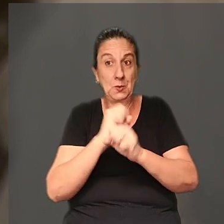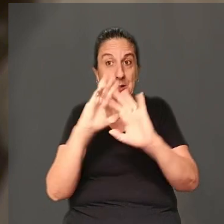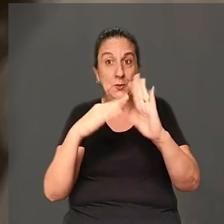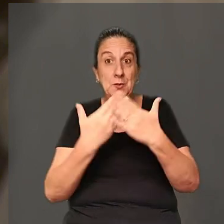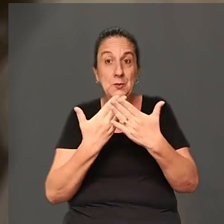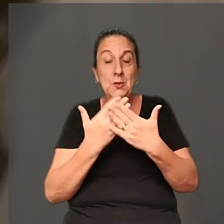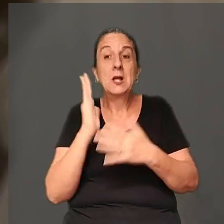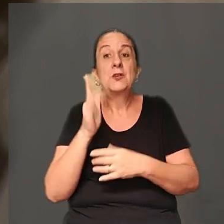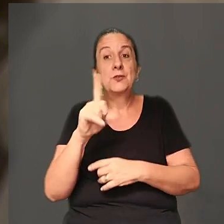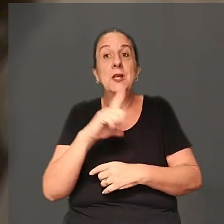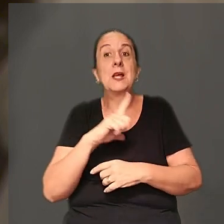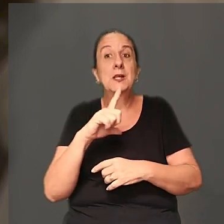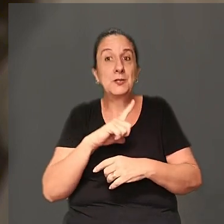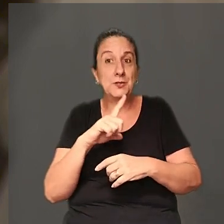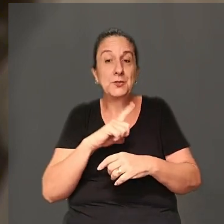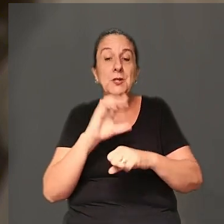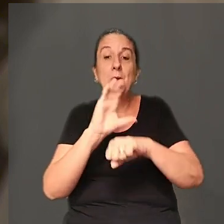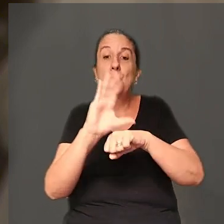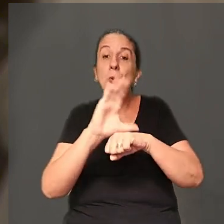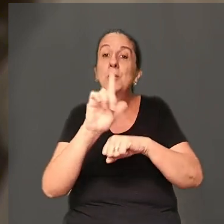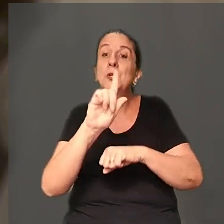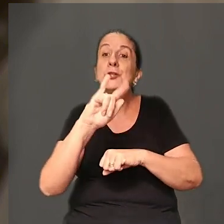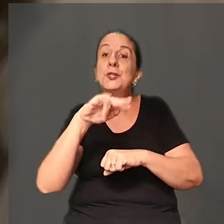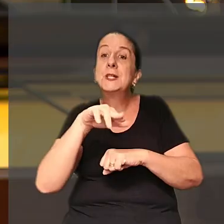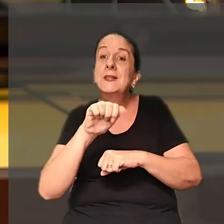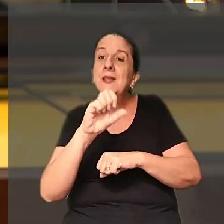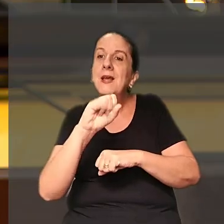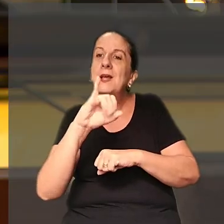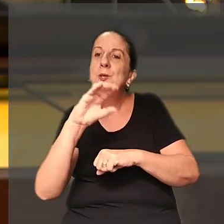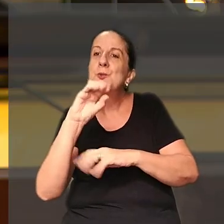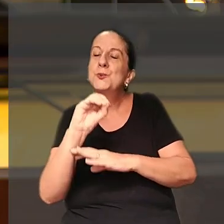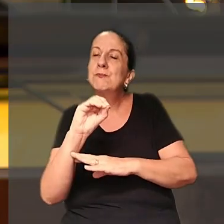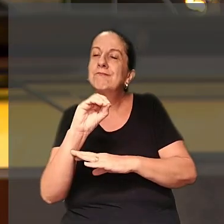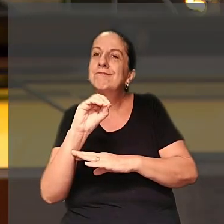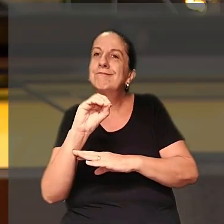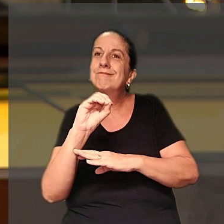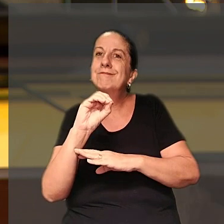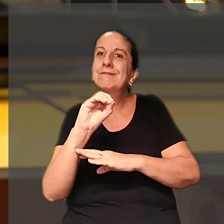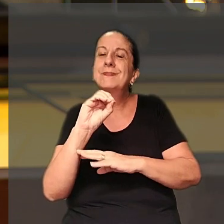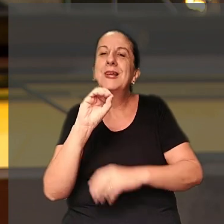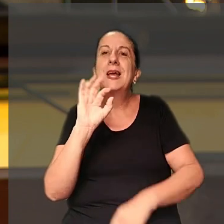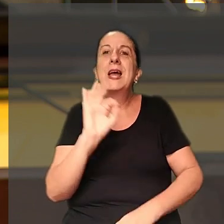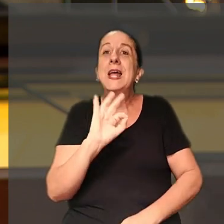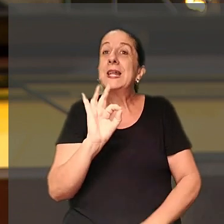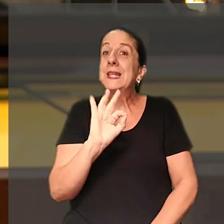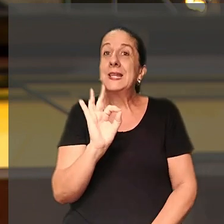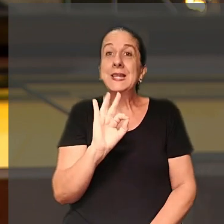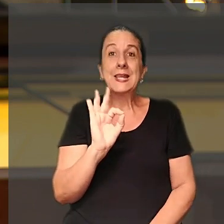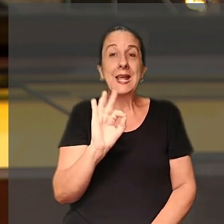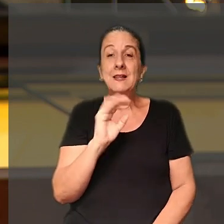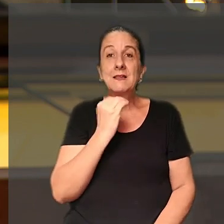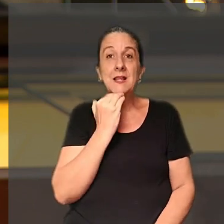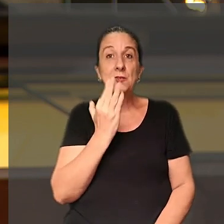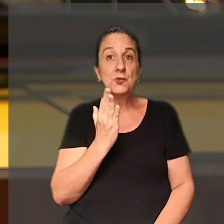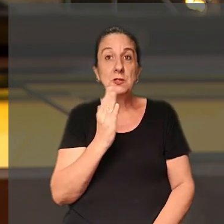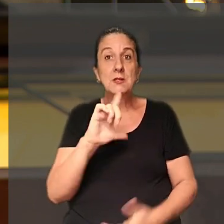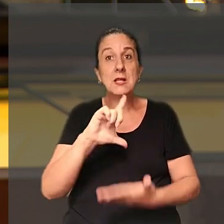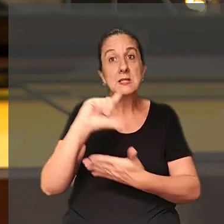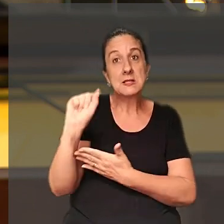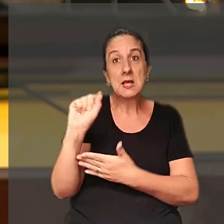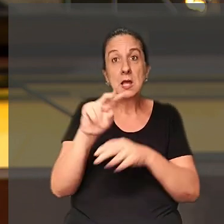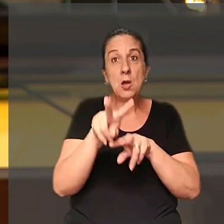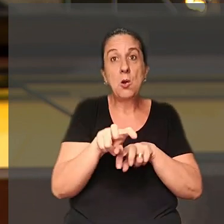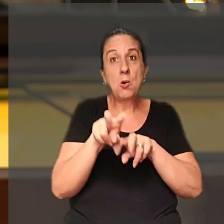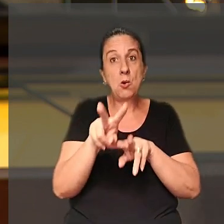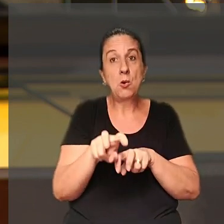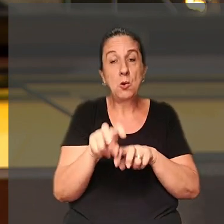ano primário, já tinha um curso ginasial. E ela dizia, me lembro bem que ela dizia que nada adiantaria